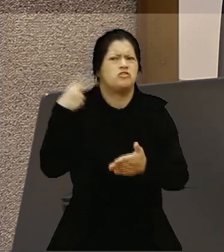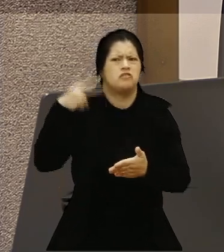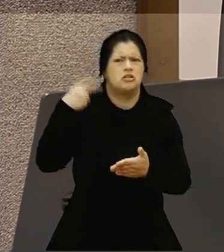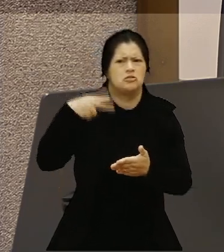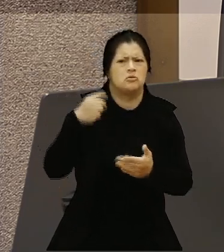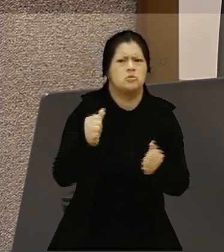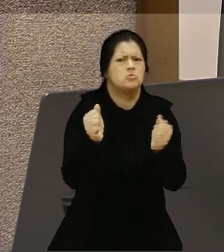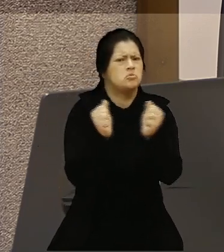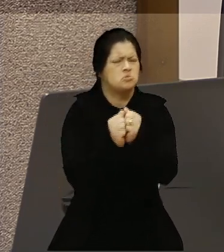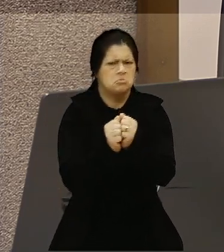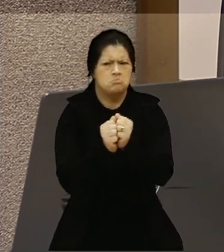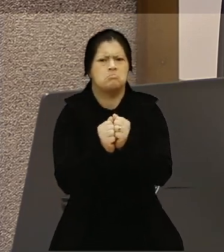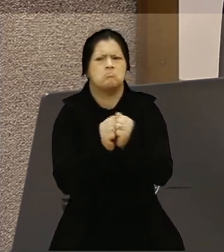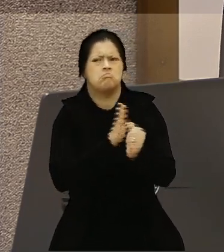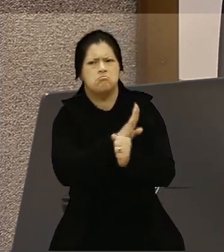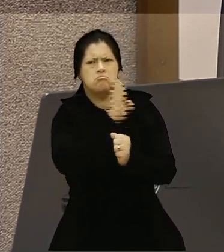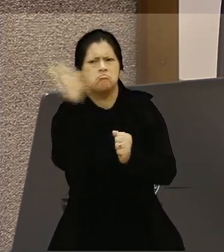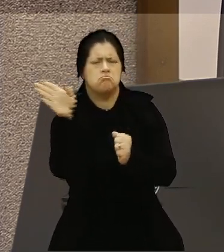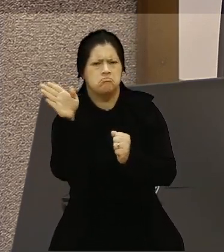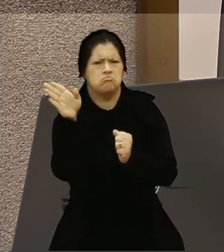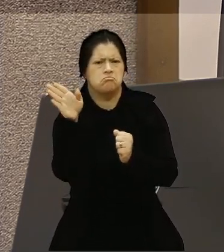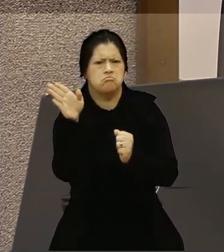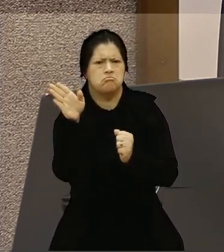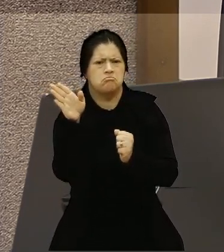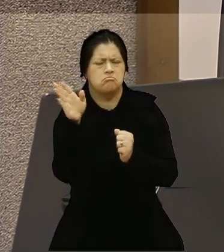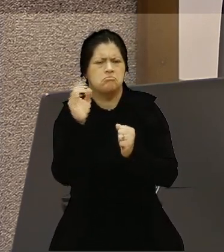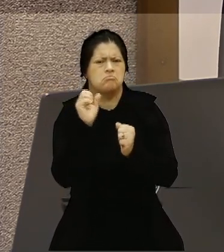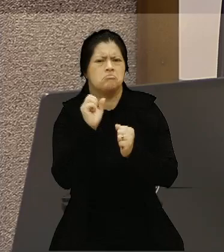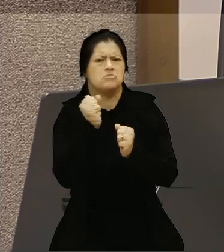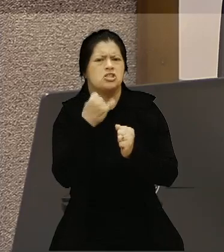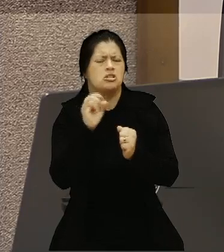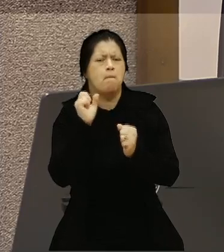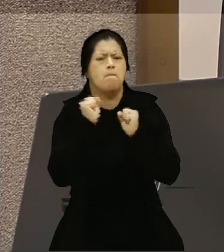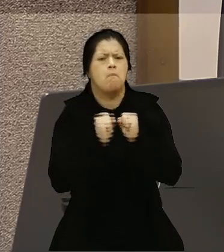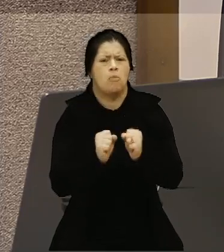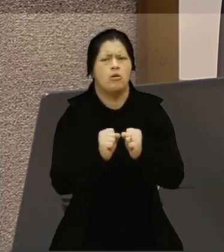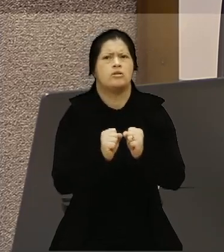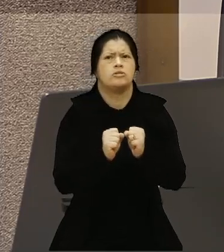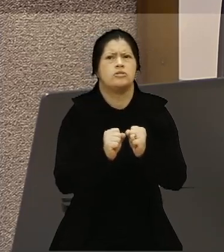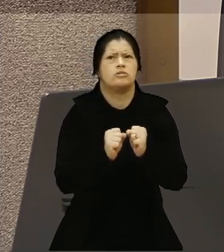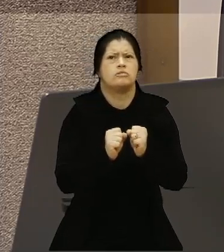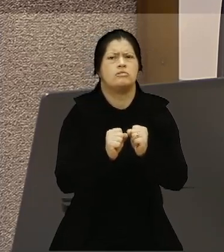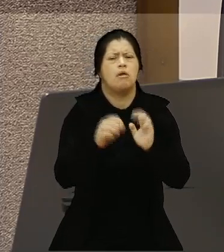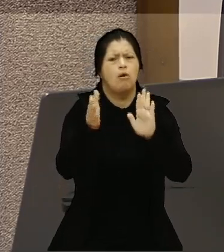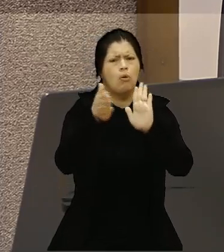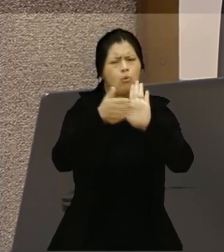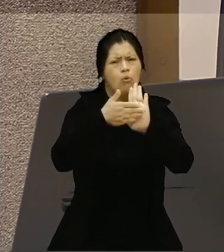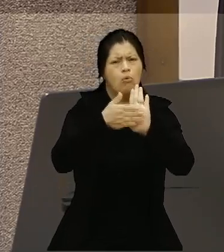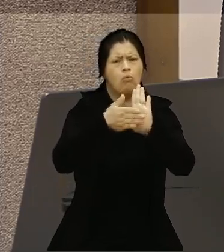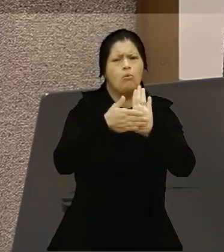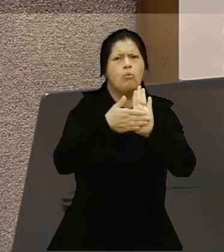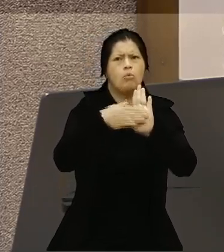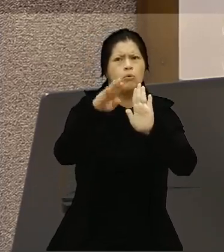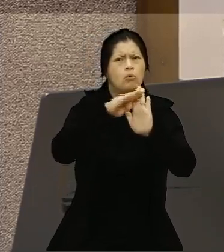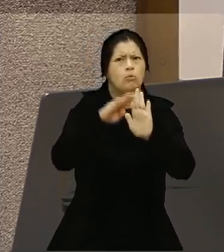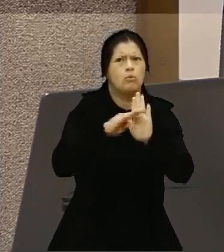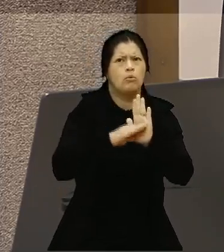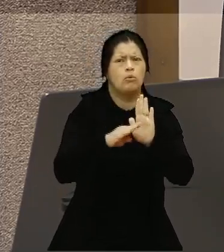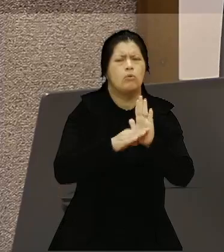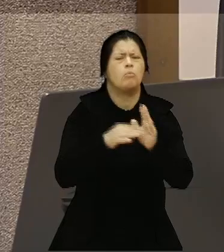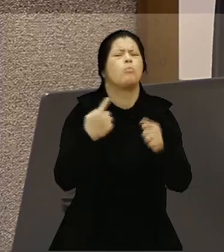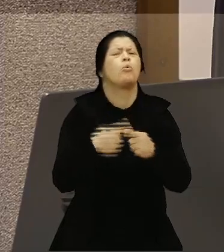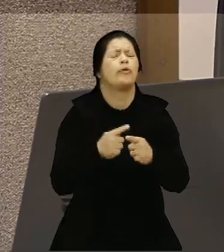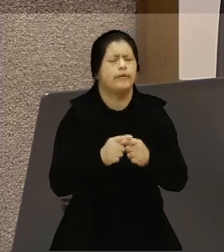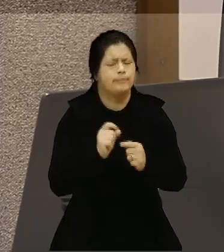Levar os 20 vereadores lá, os 21, se a gente puder, para estabelecer nossos critérios ali. Porque, vereador Pedro,